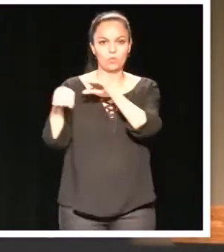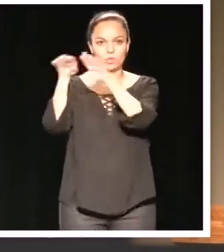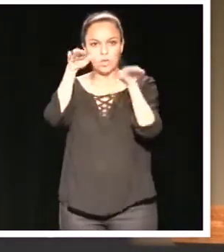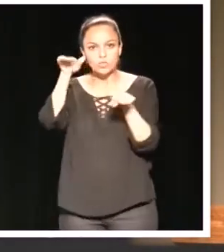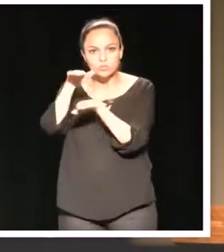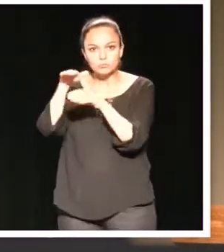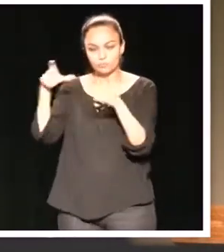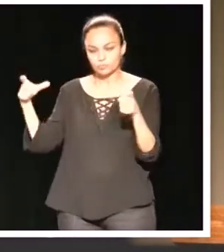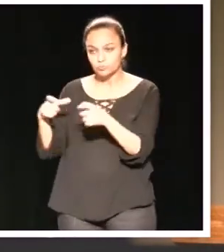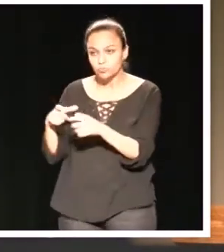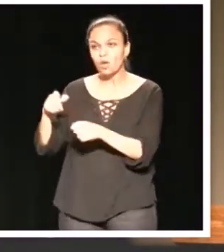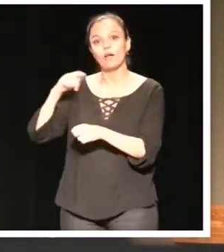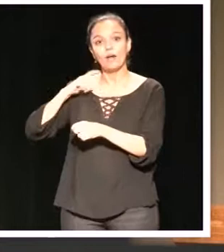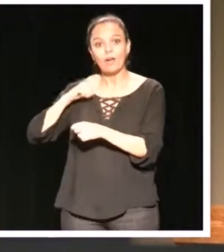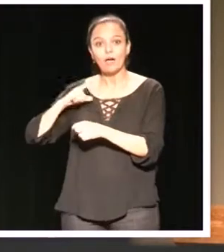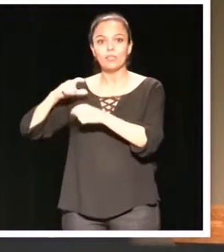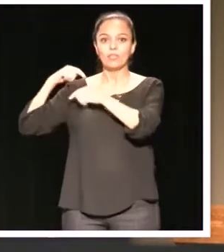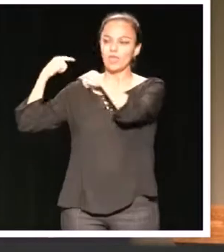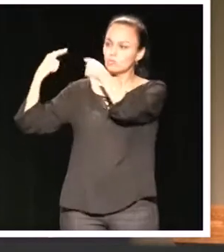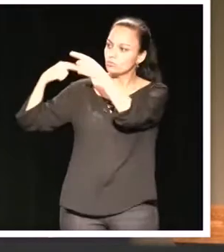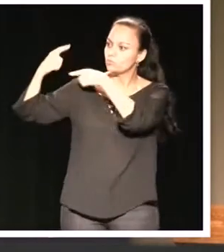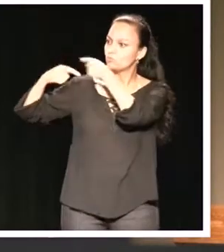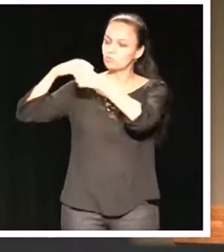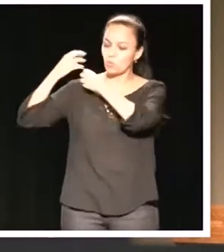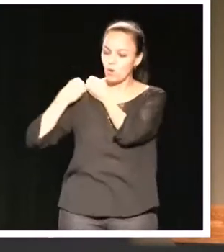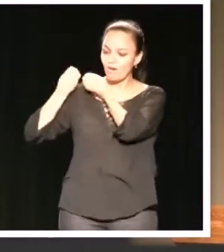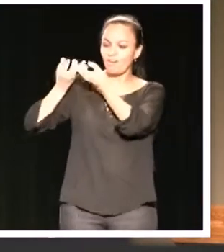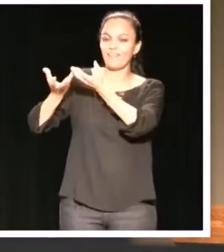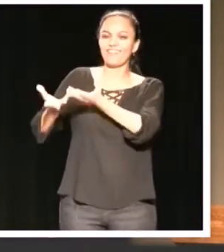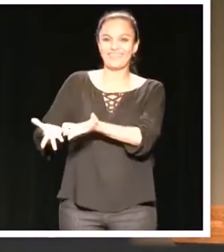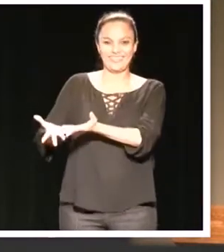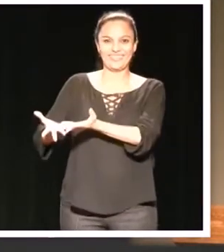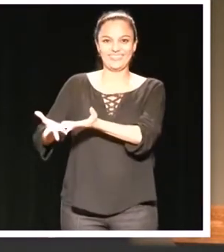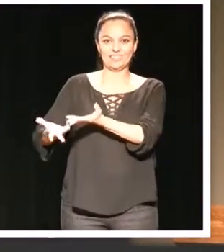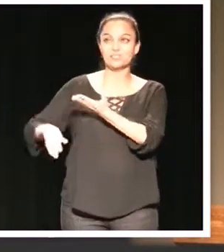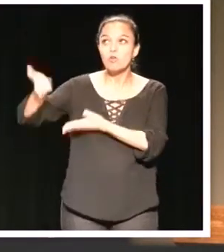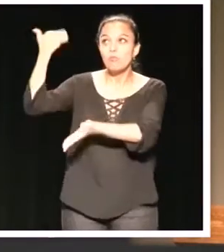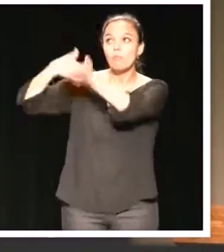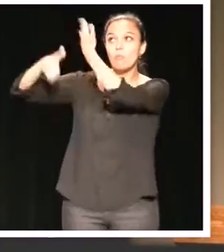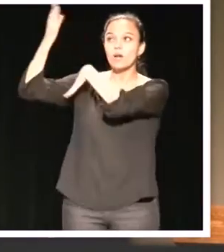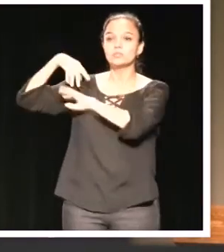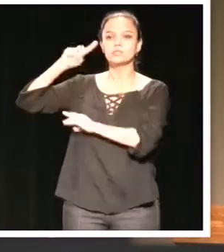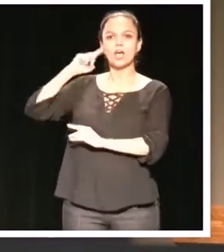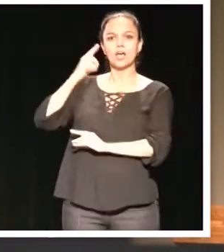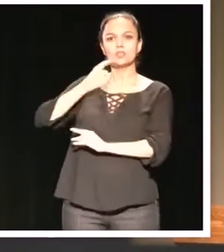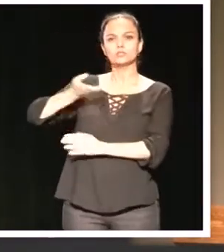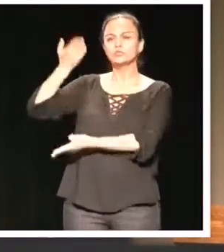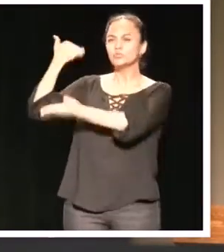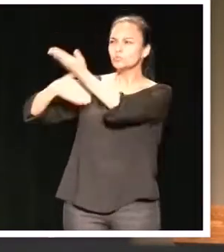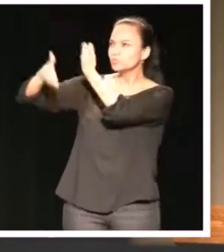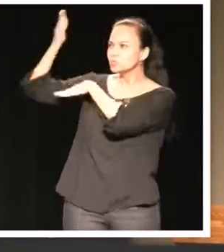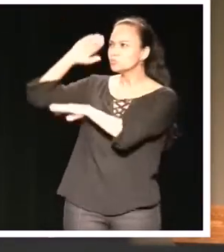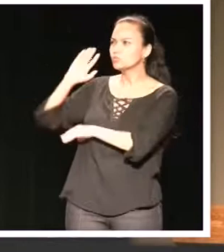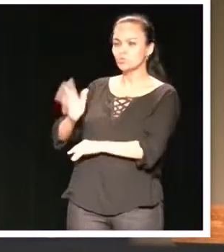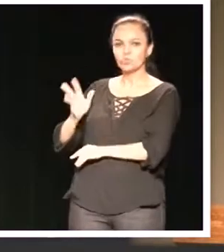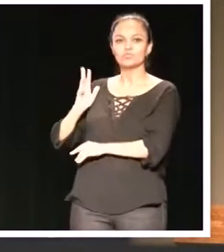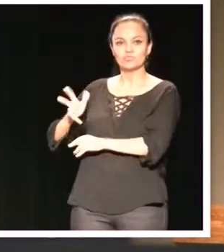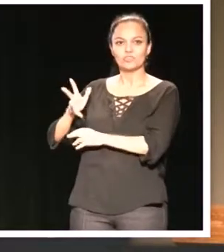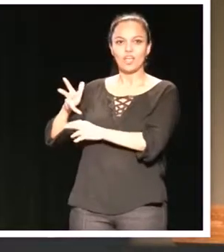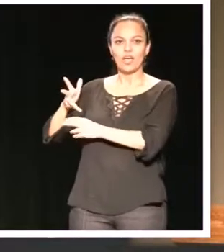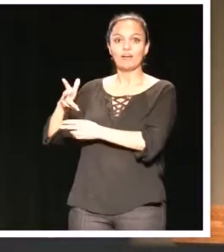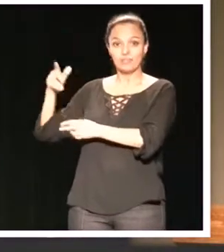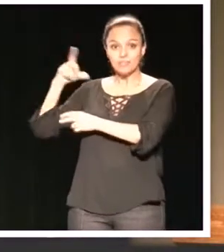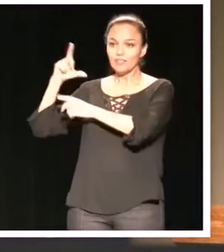herança. A herança de todos os surdos que já viveram, embora já não vivam.